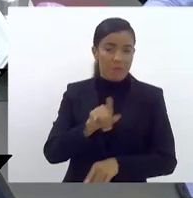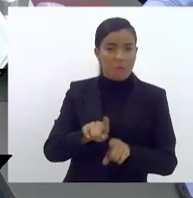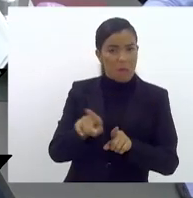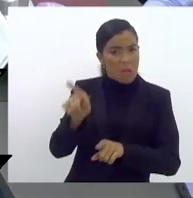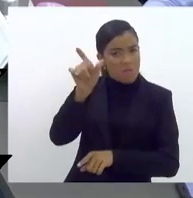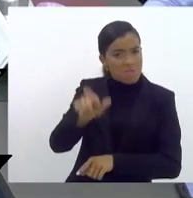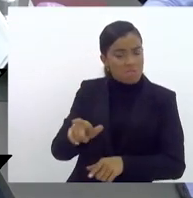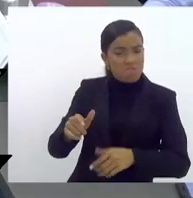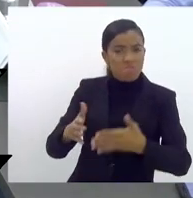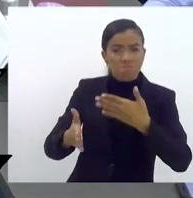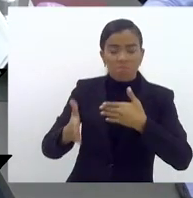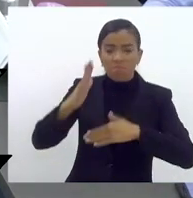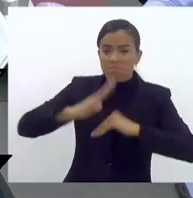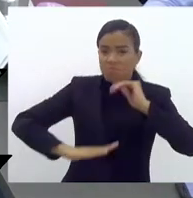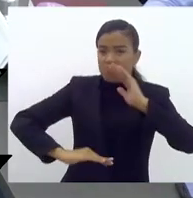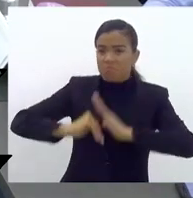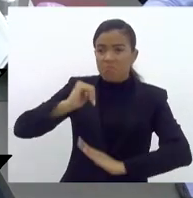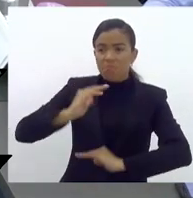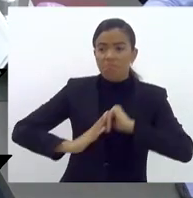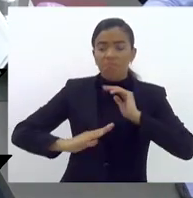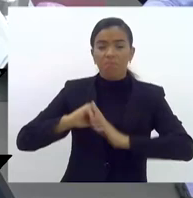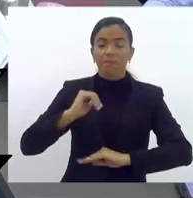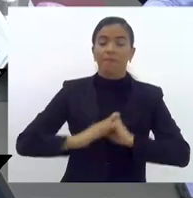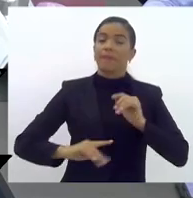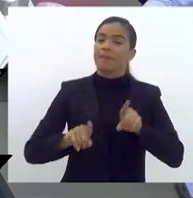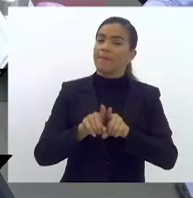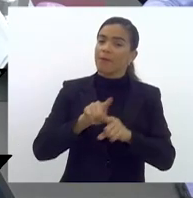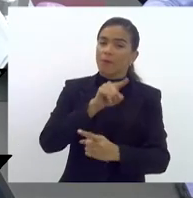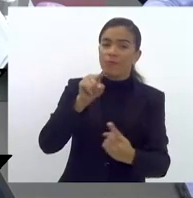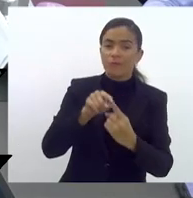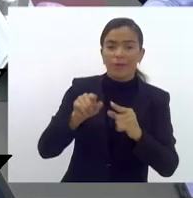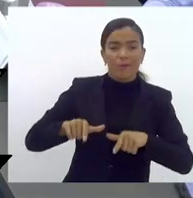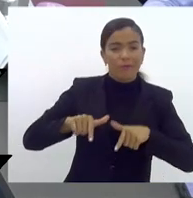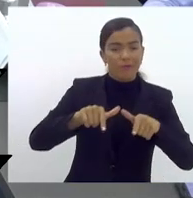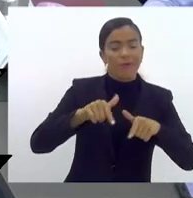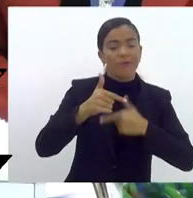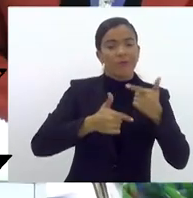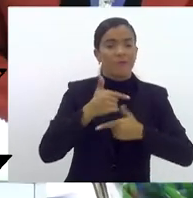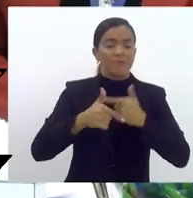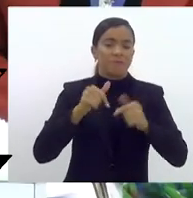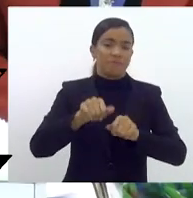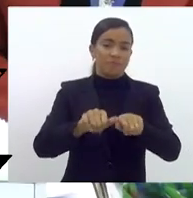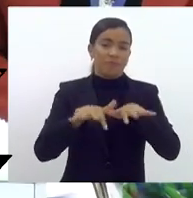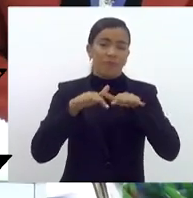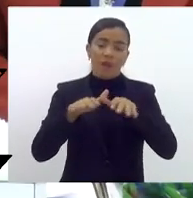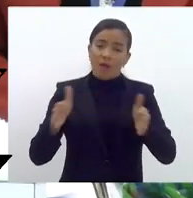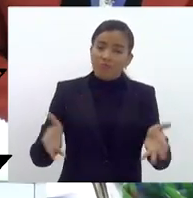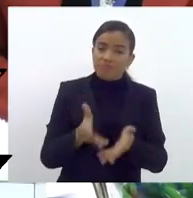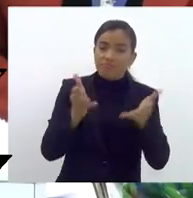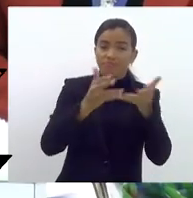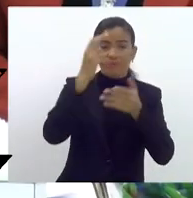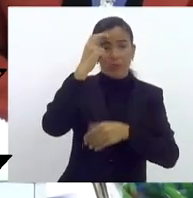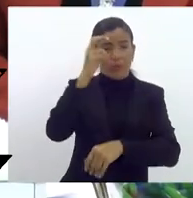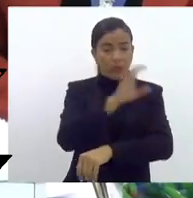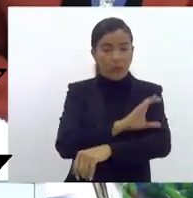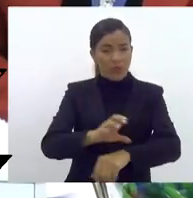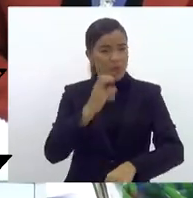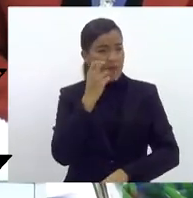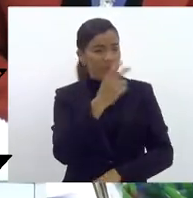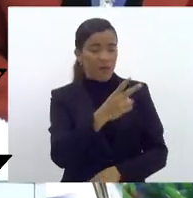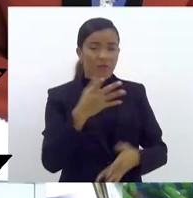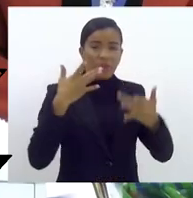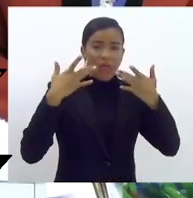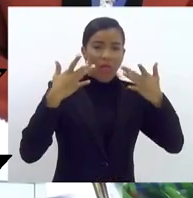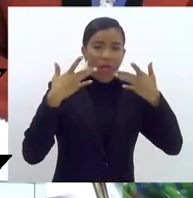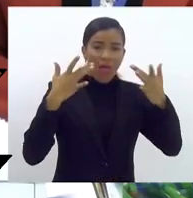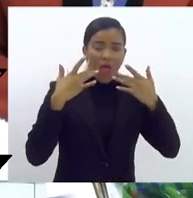e assim o intuito do nosso trabalho também aqui no pagamento é promover cultura e quando a gente vê um teatro que é